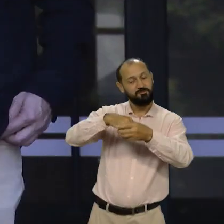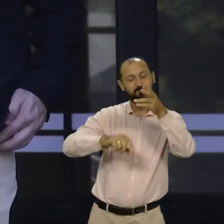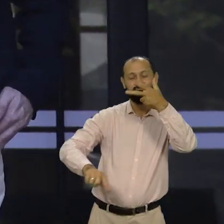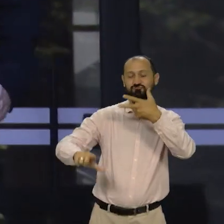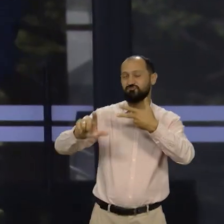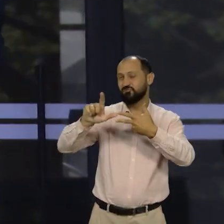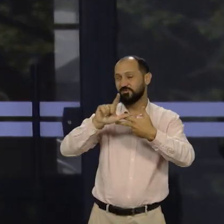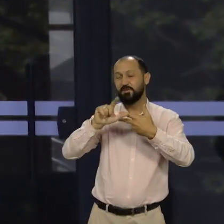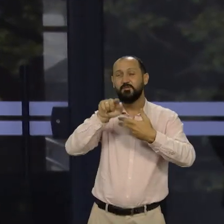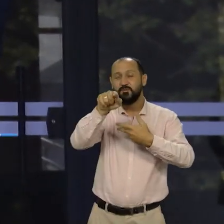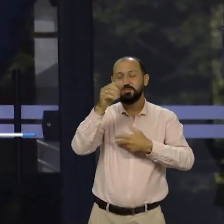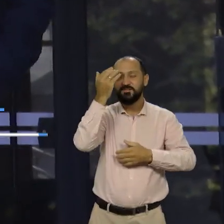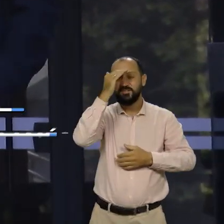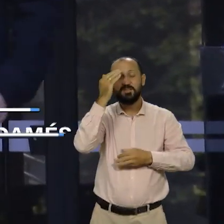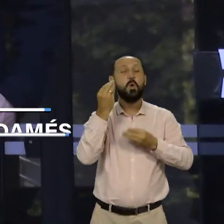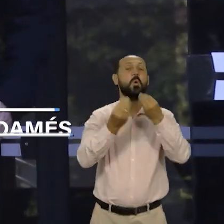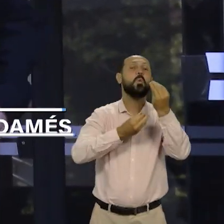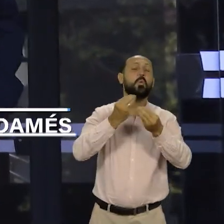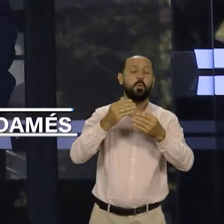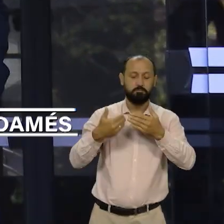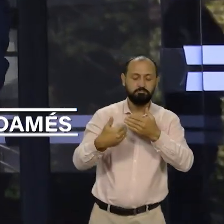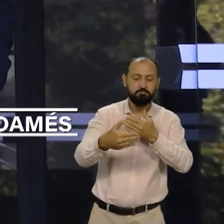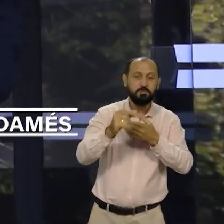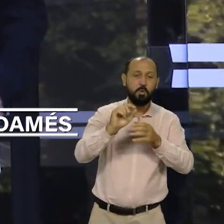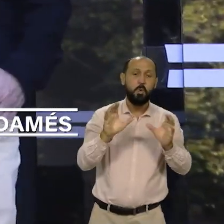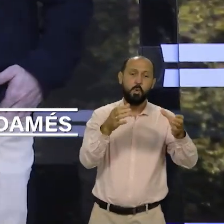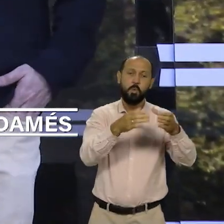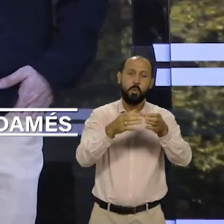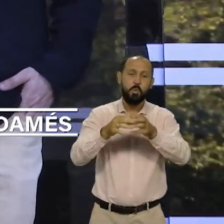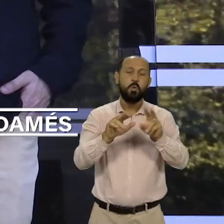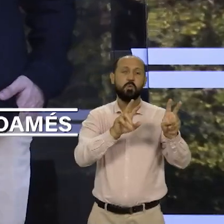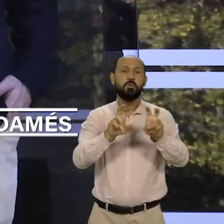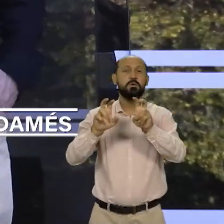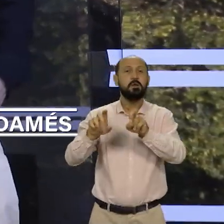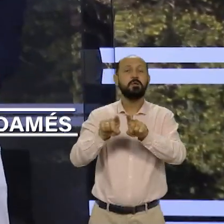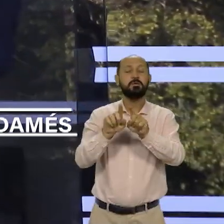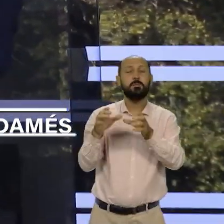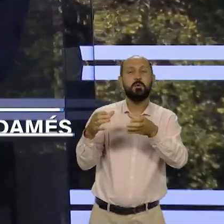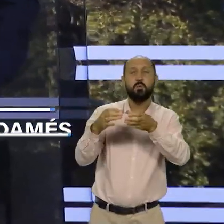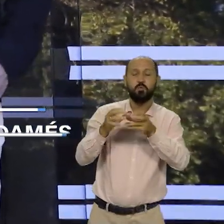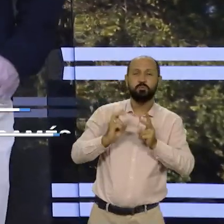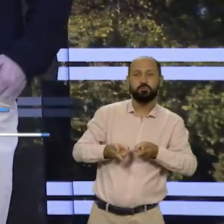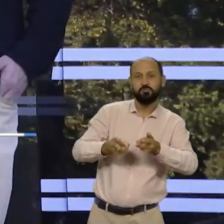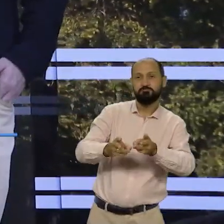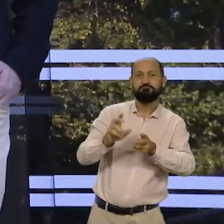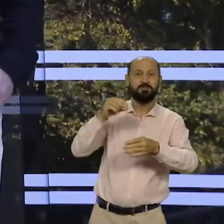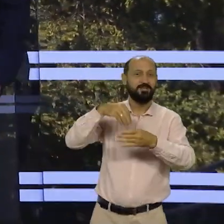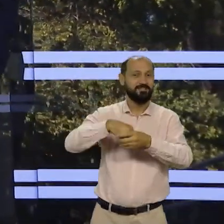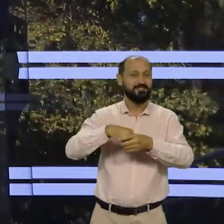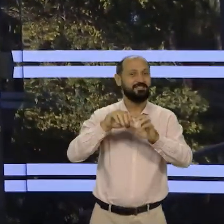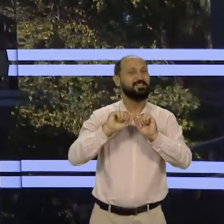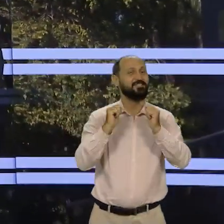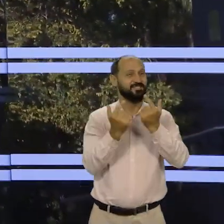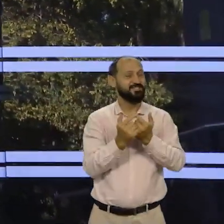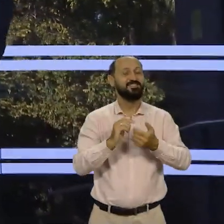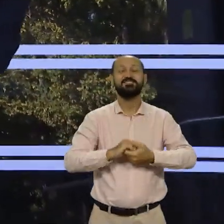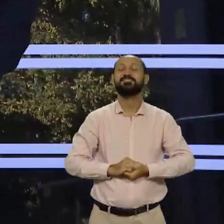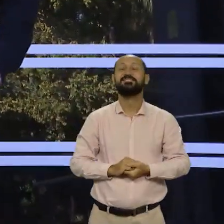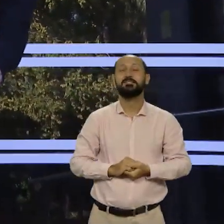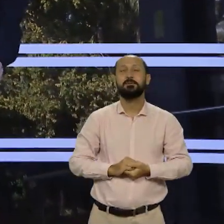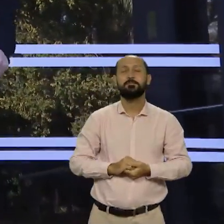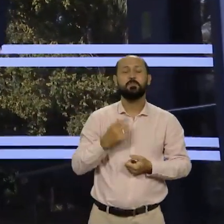dentro do Legislativo, você vai entender como funcionam as frentes parlamentares e as comissões permanentes da nossa